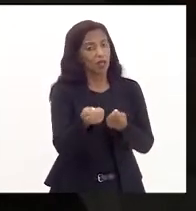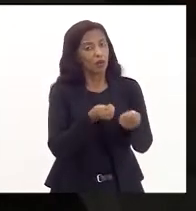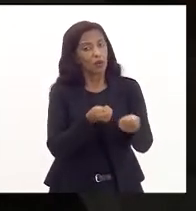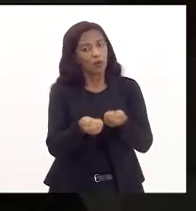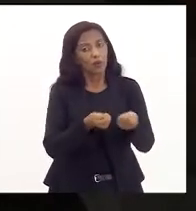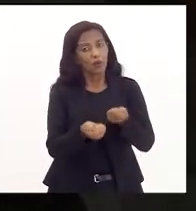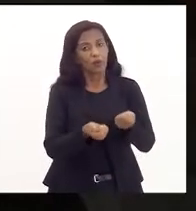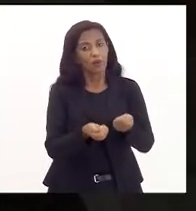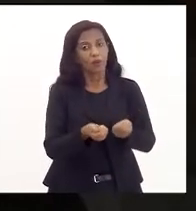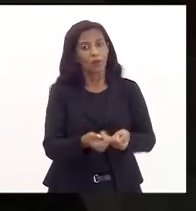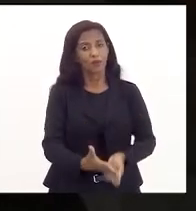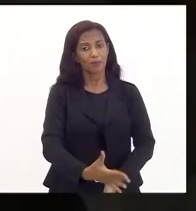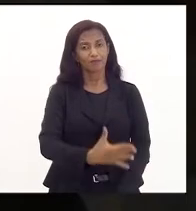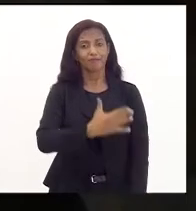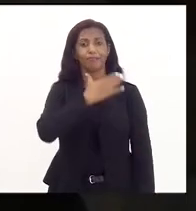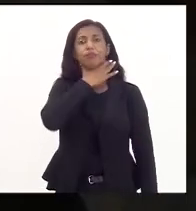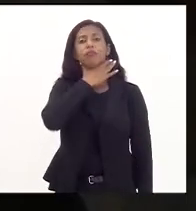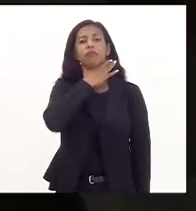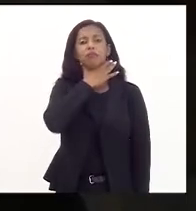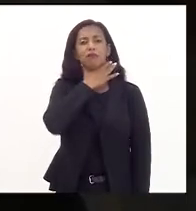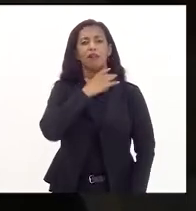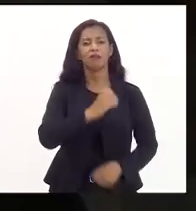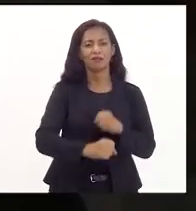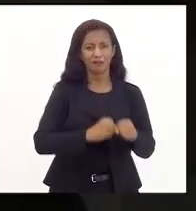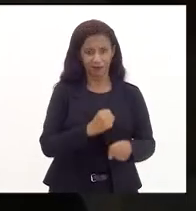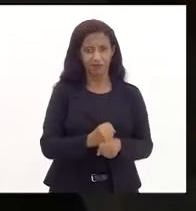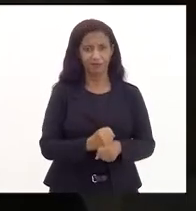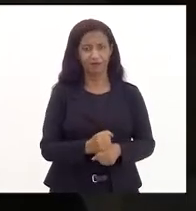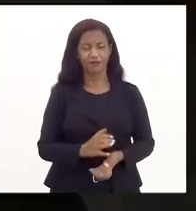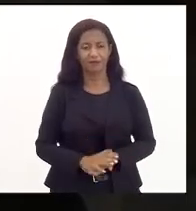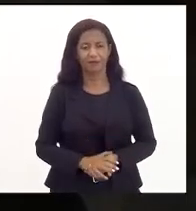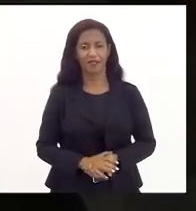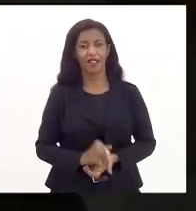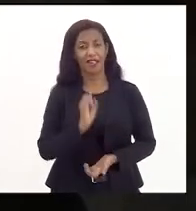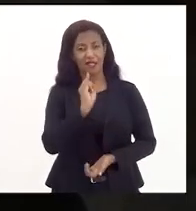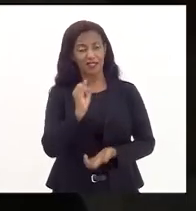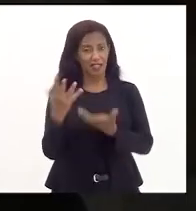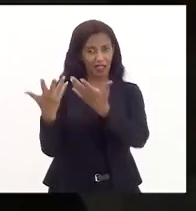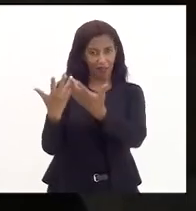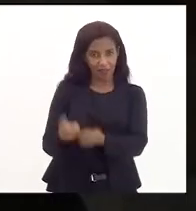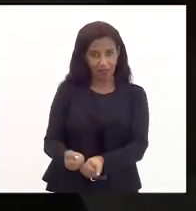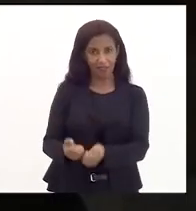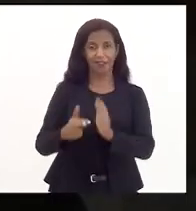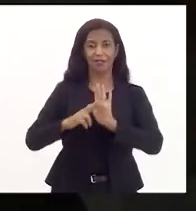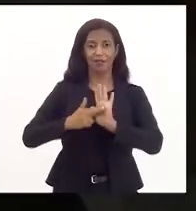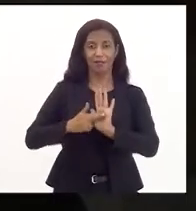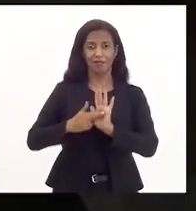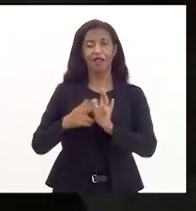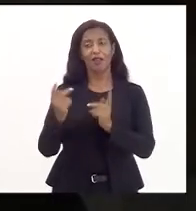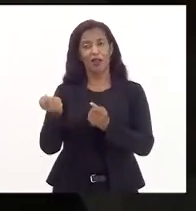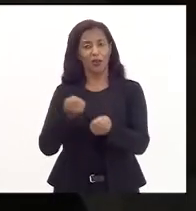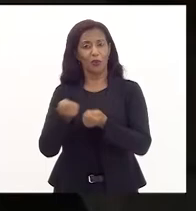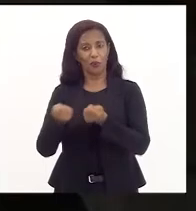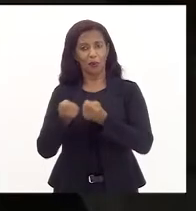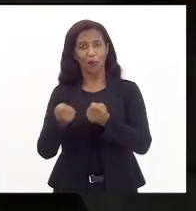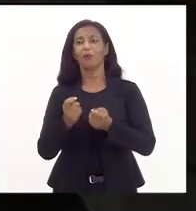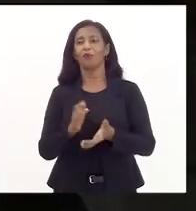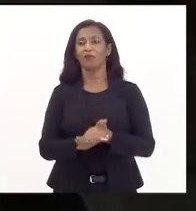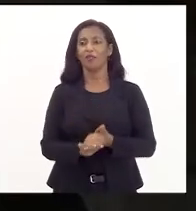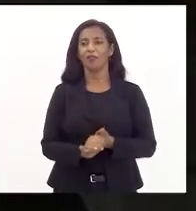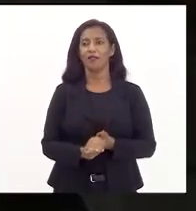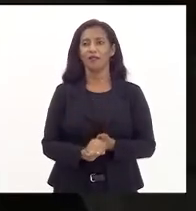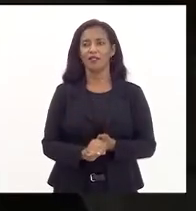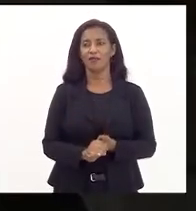economicamente a gente falece o ano que vem. Se entrar no regime, economicamente,